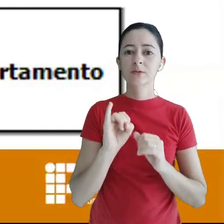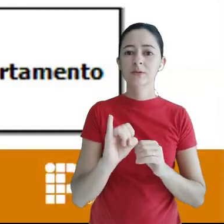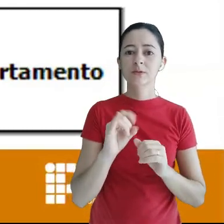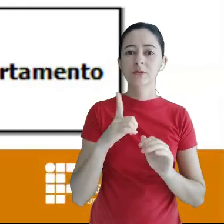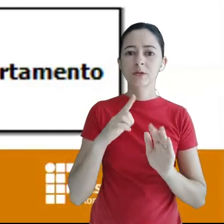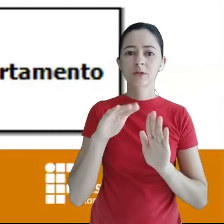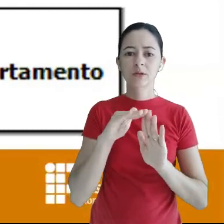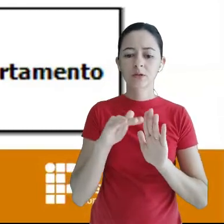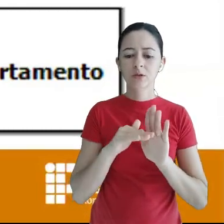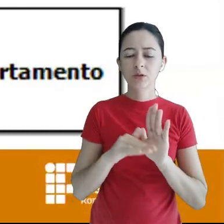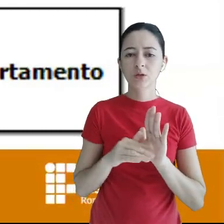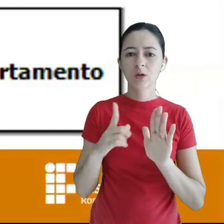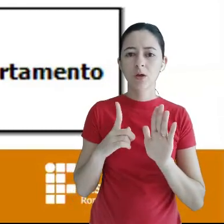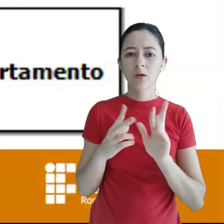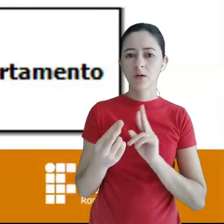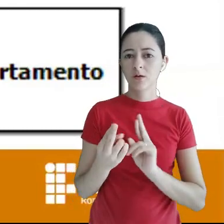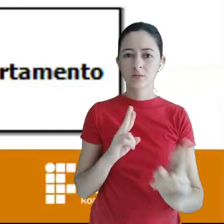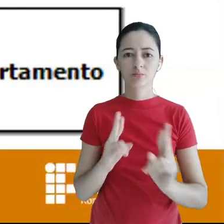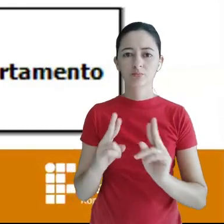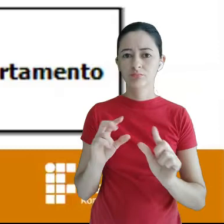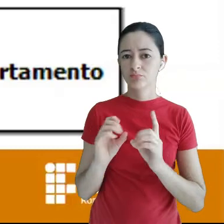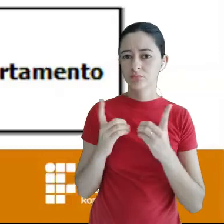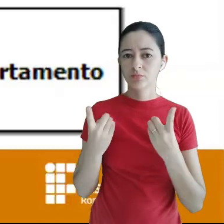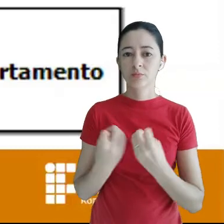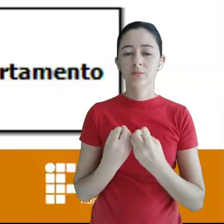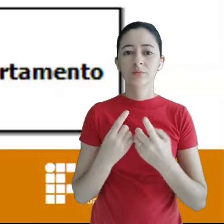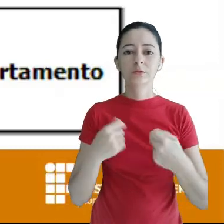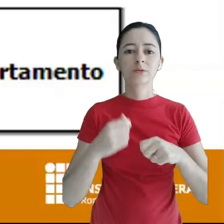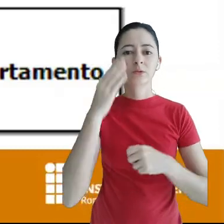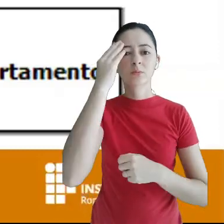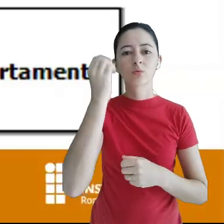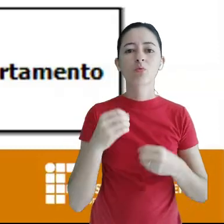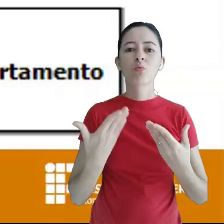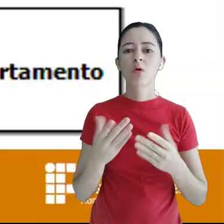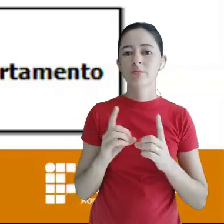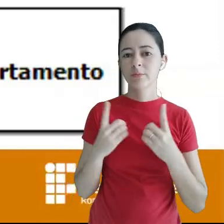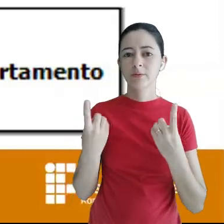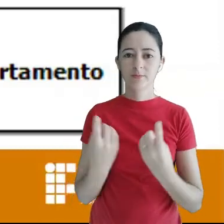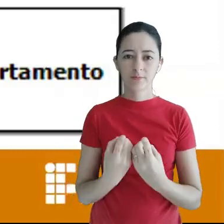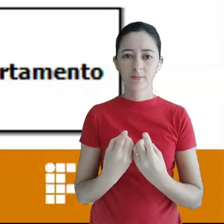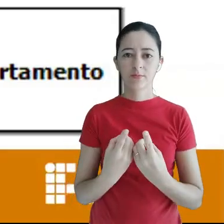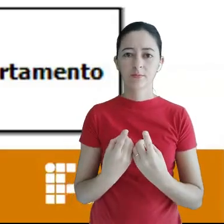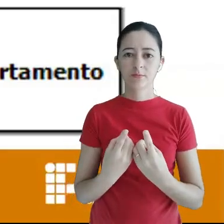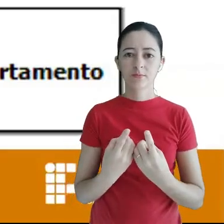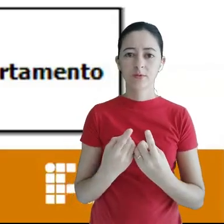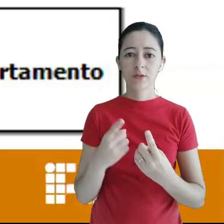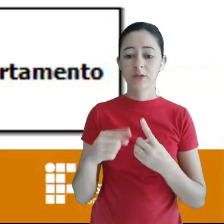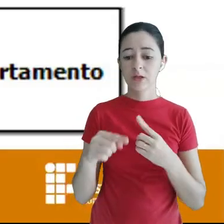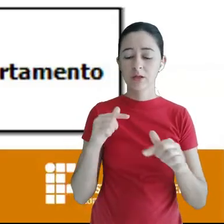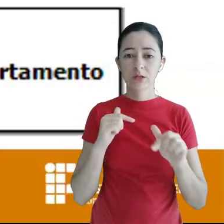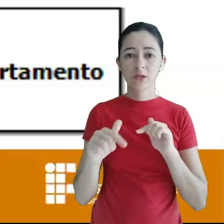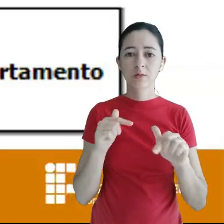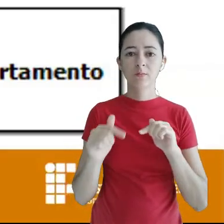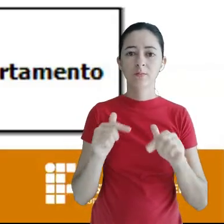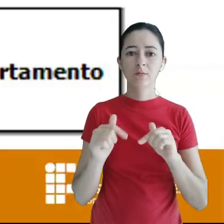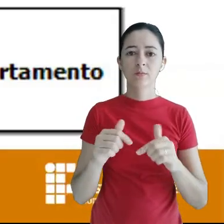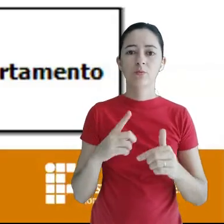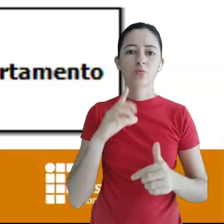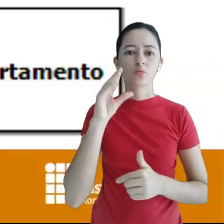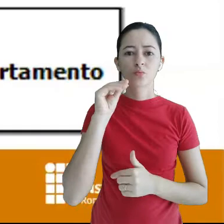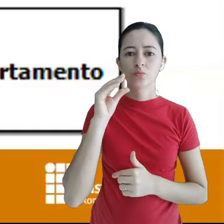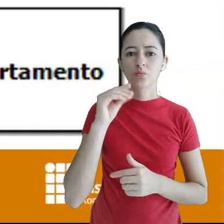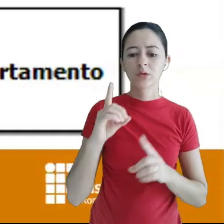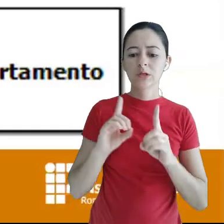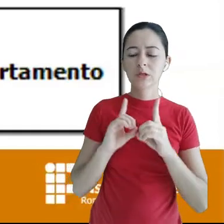o departamento. Por quê? Porque eu preciso saber qual o departamento do funcionário. Saber o departamento do funcionário,